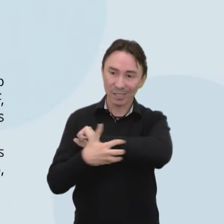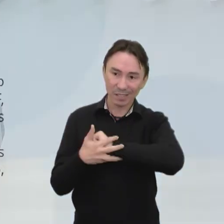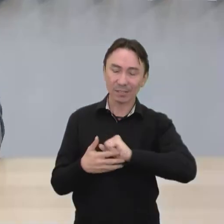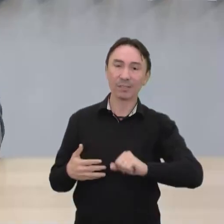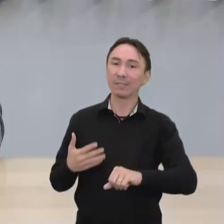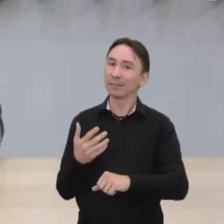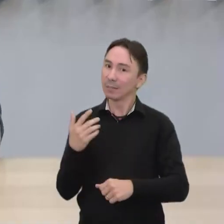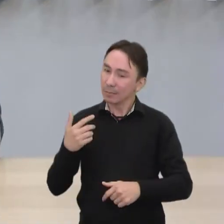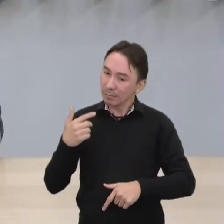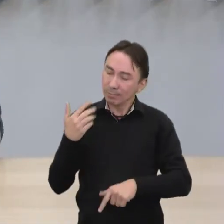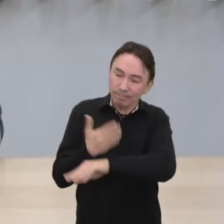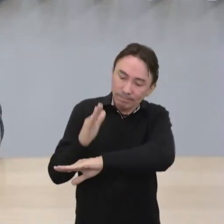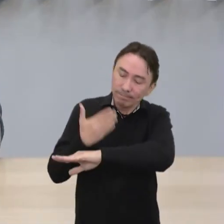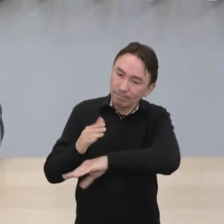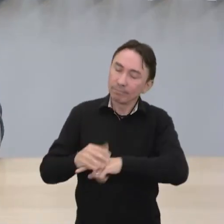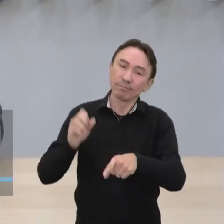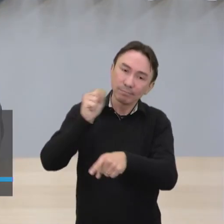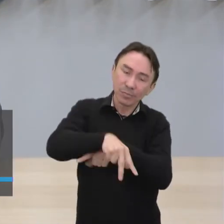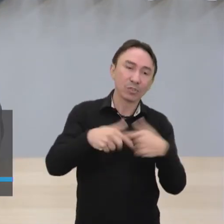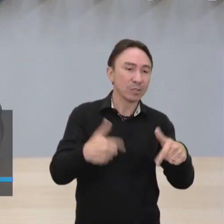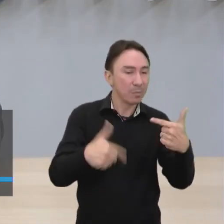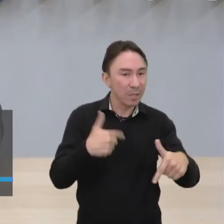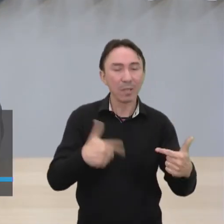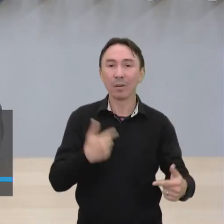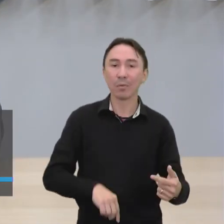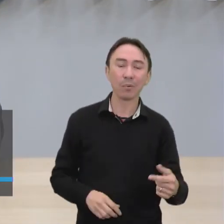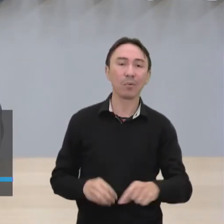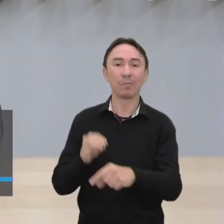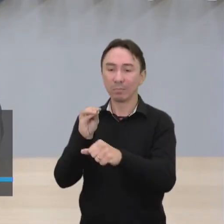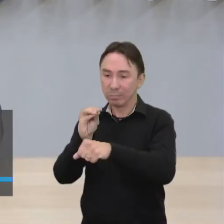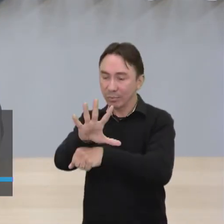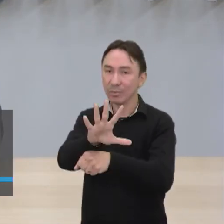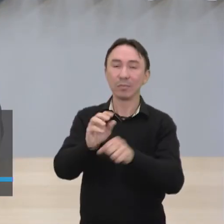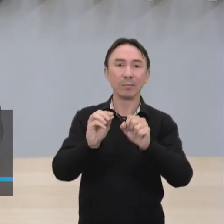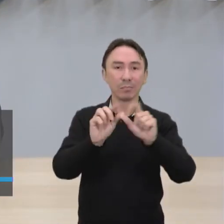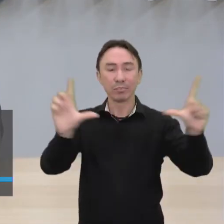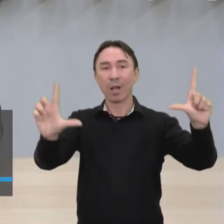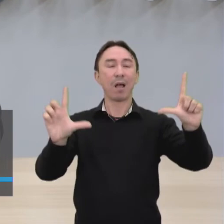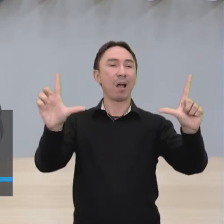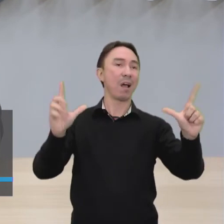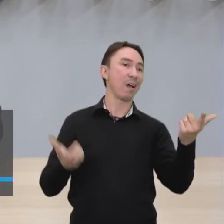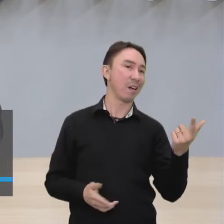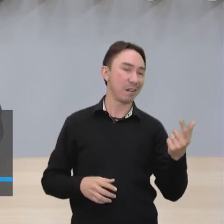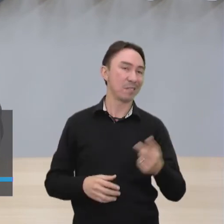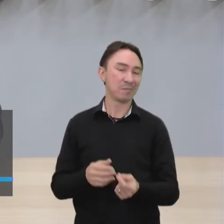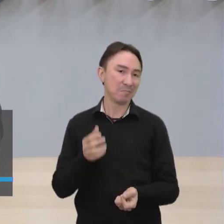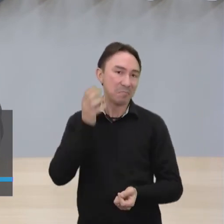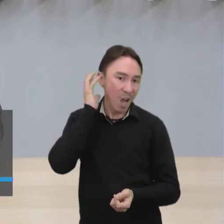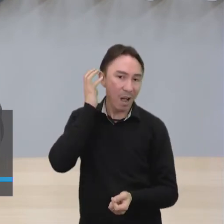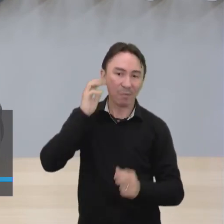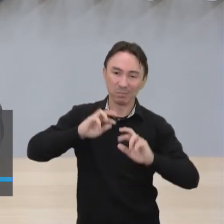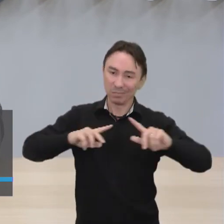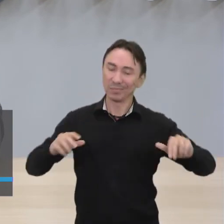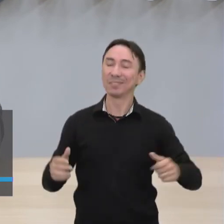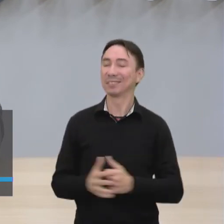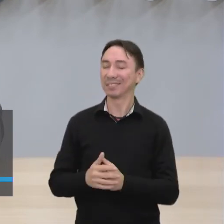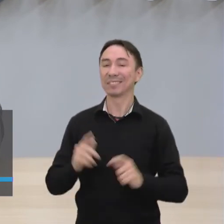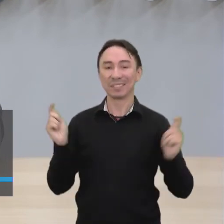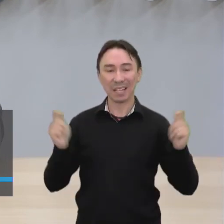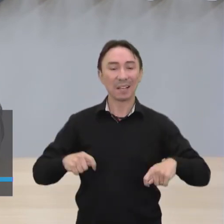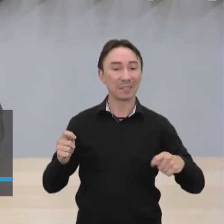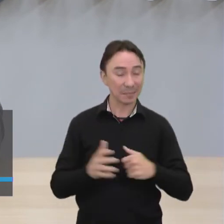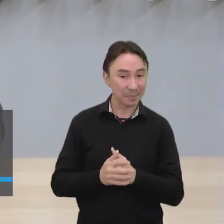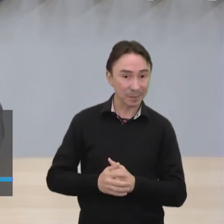Perceba que também é mais uma interferência aí de instituições, ONGs, possibilitando